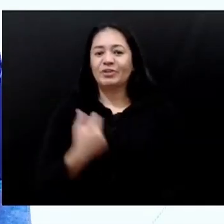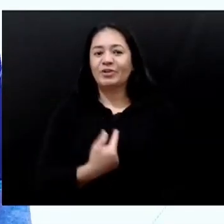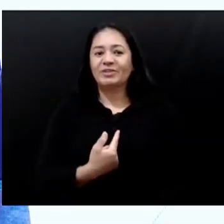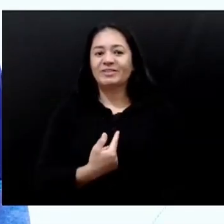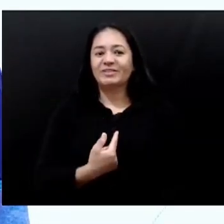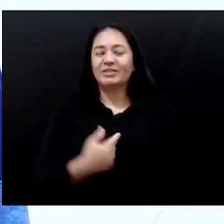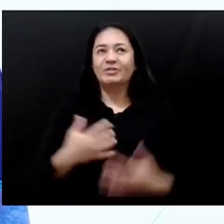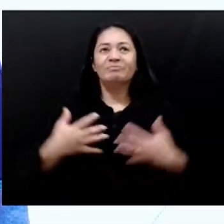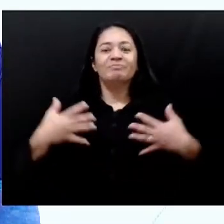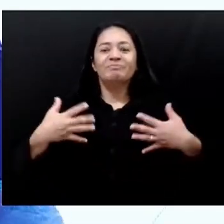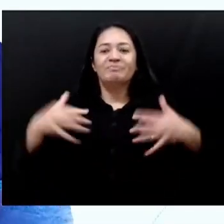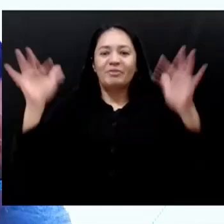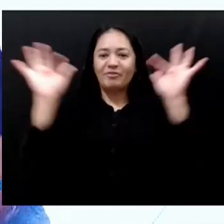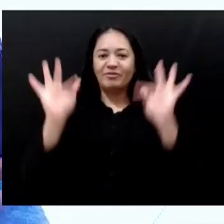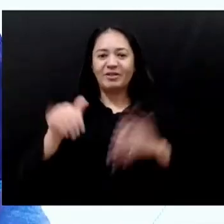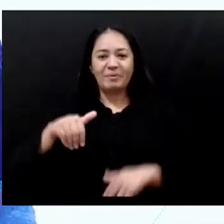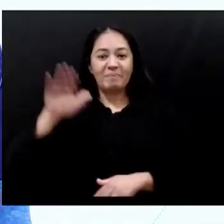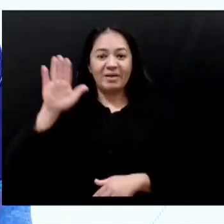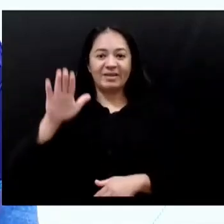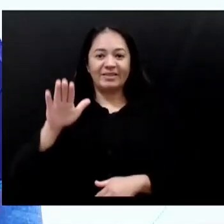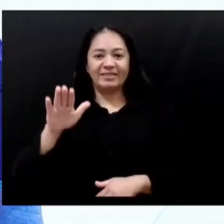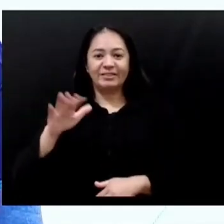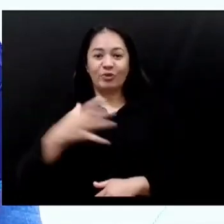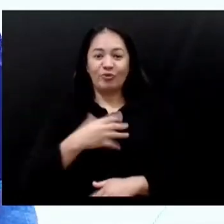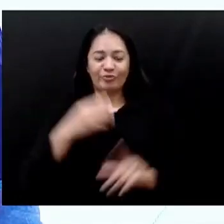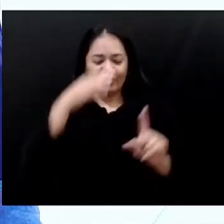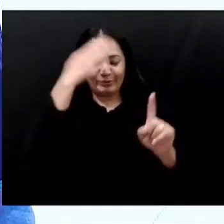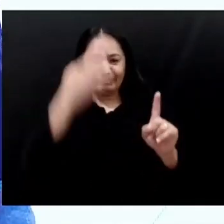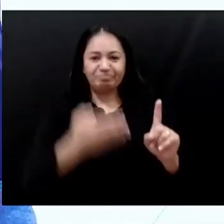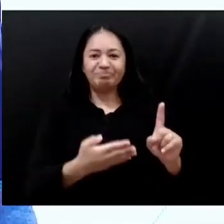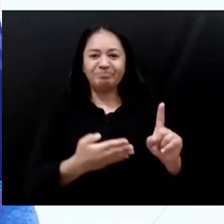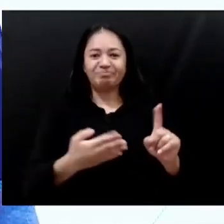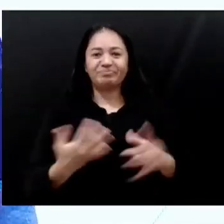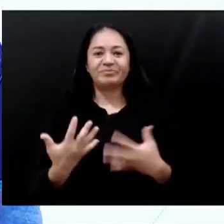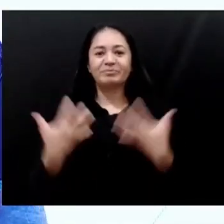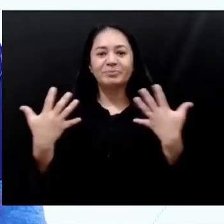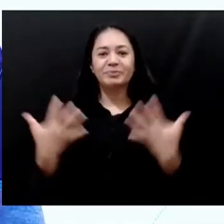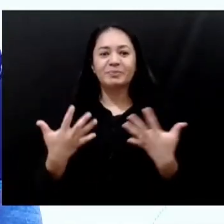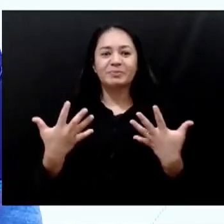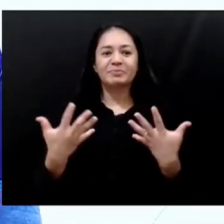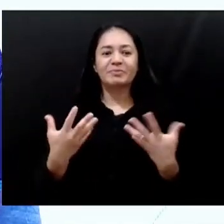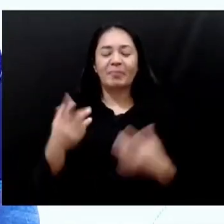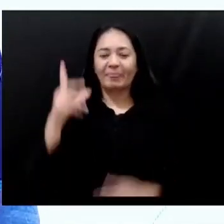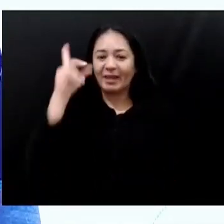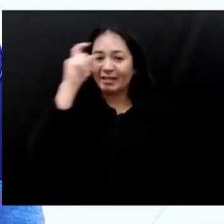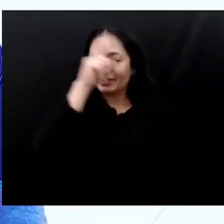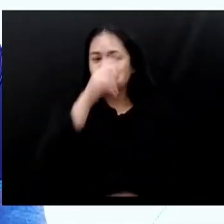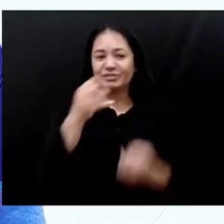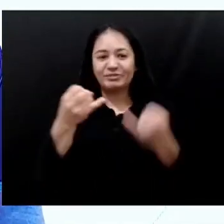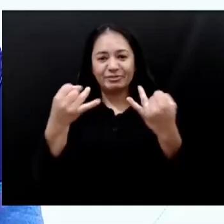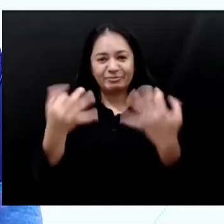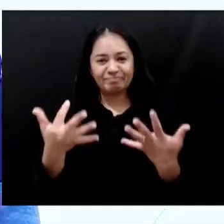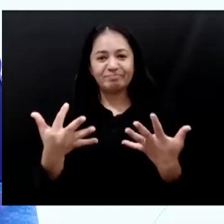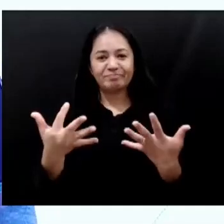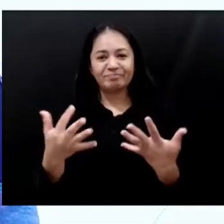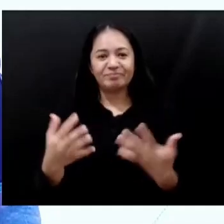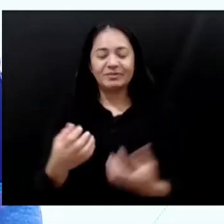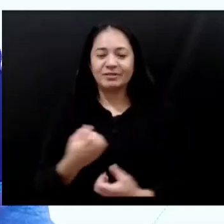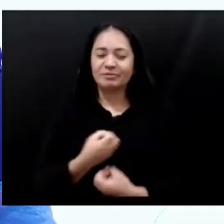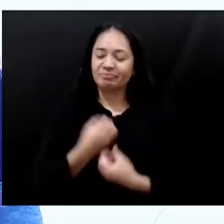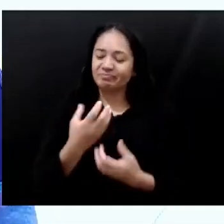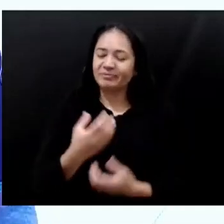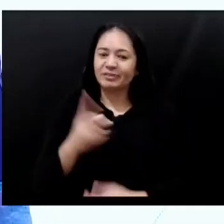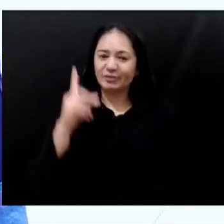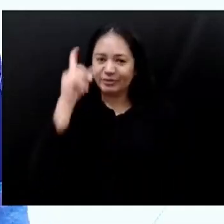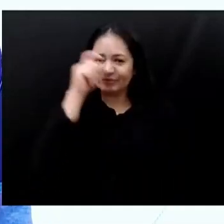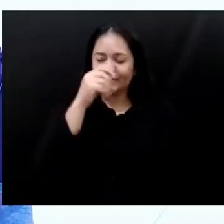feliz, né? A alegria é difícil até de expressar. Então, muito obrigada mesmo, né, pelo